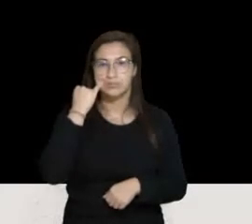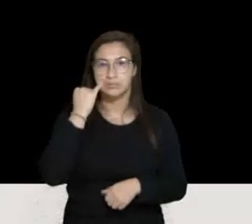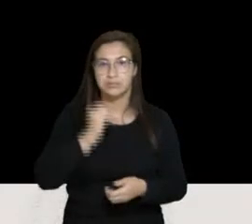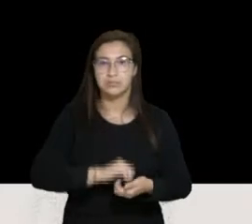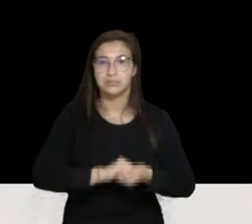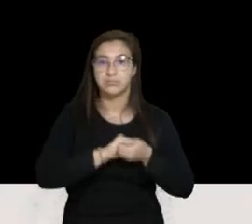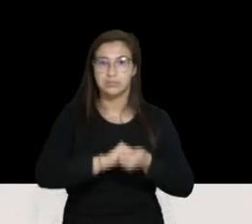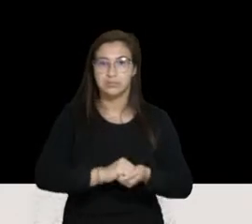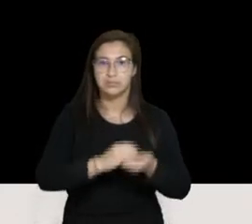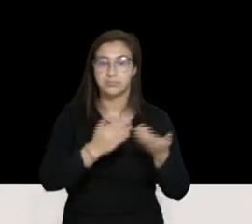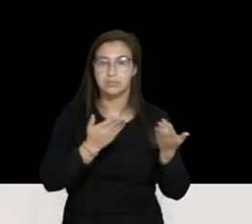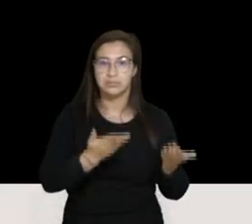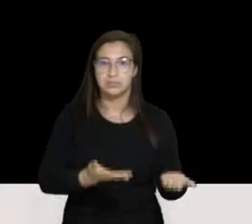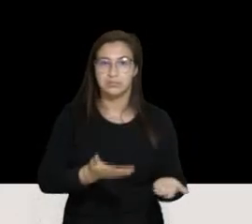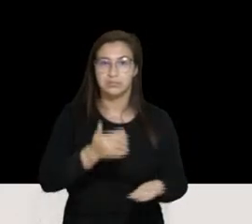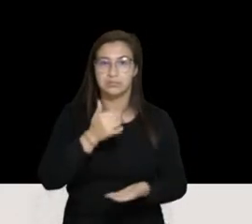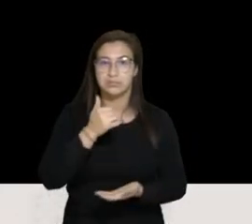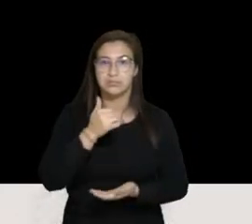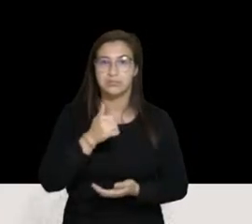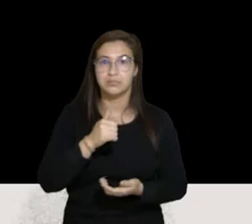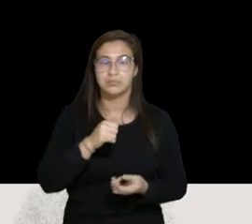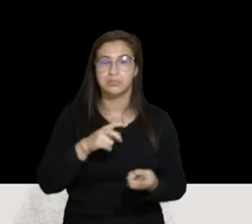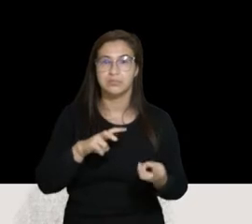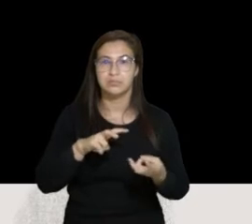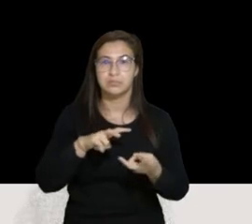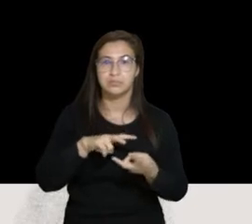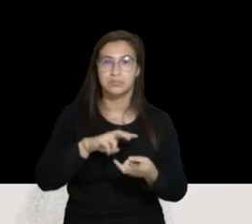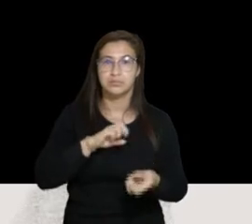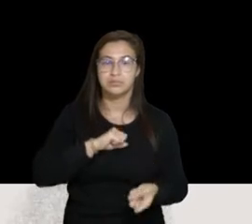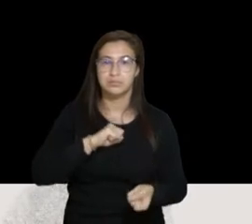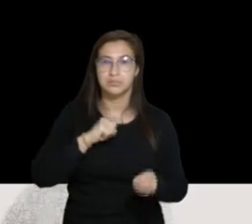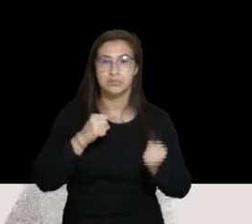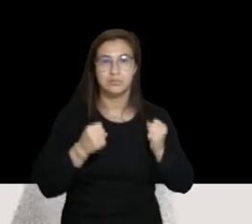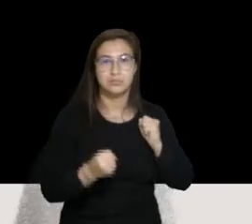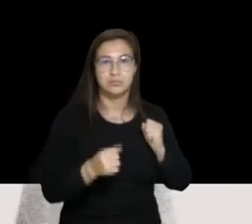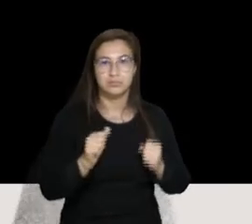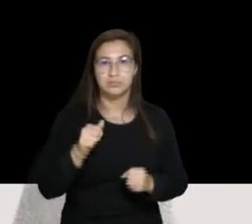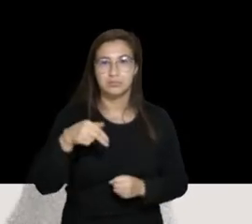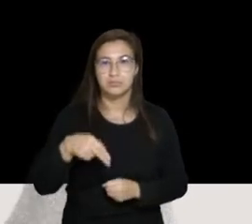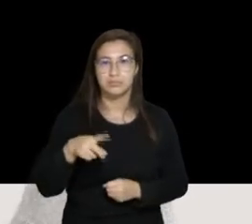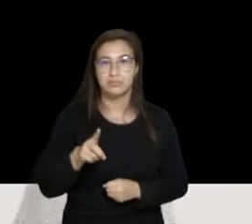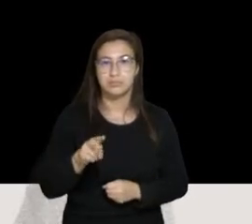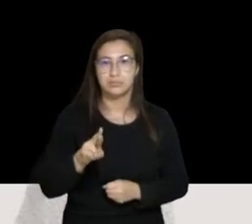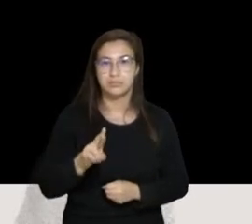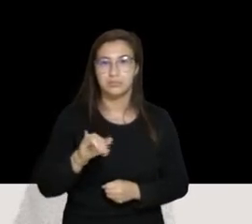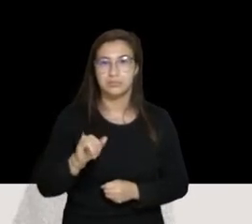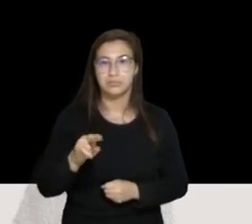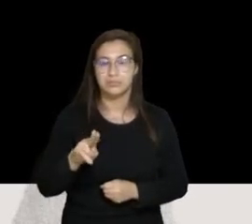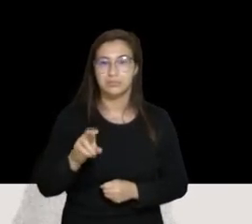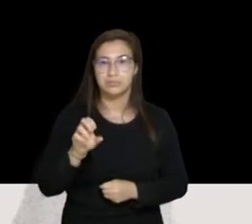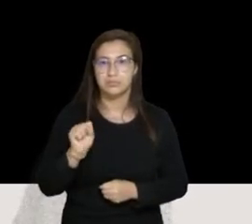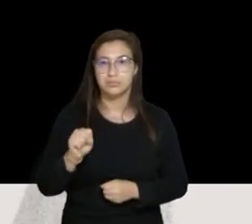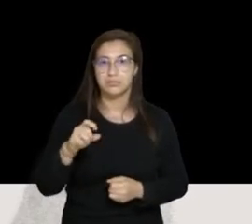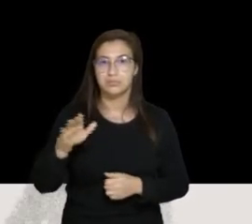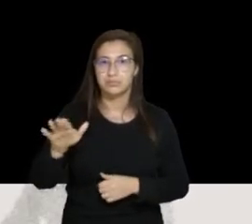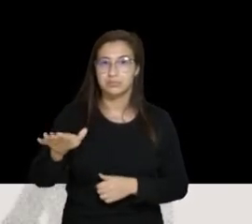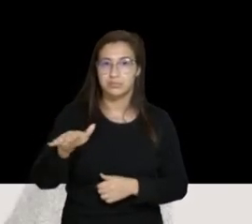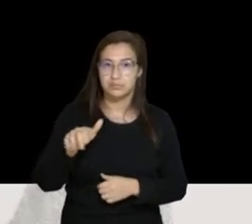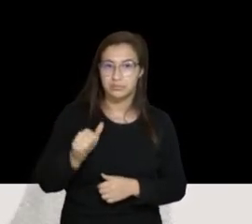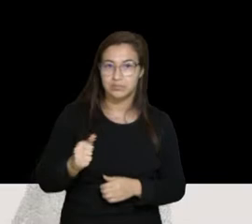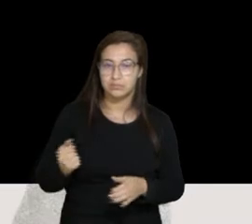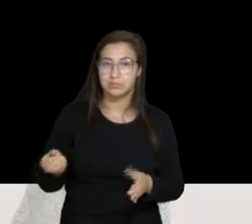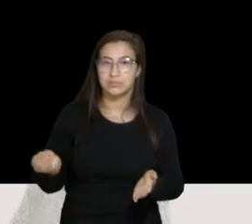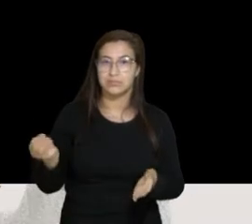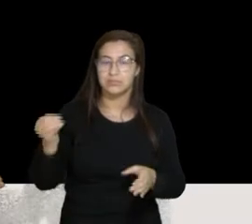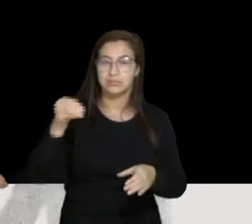complementando o atleta Catarinense de karatê a andrius Antunes Vicente pela convocação para